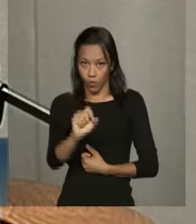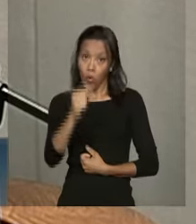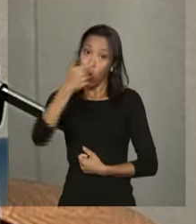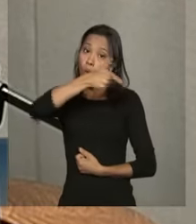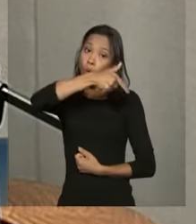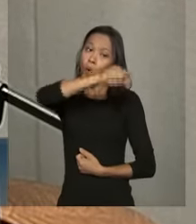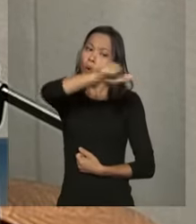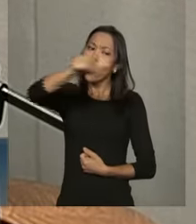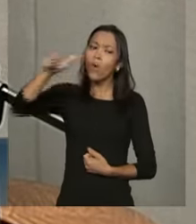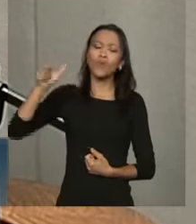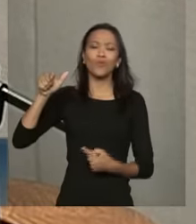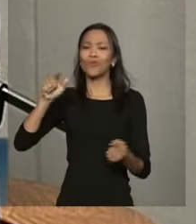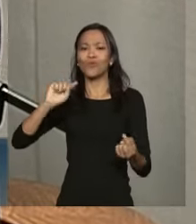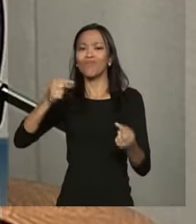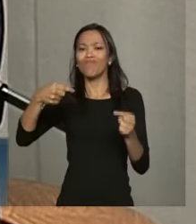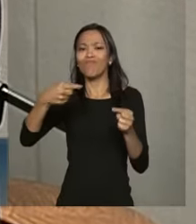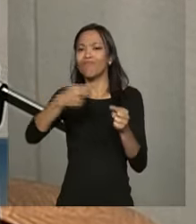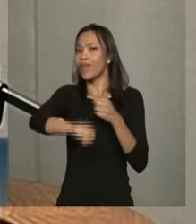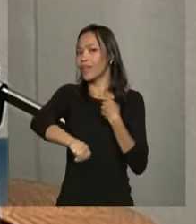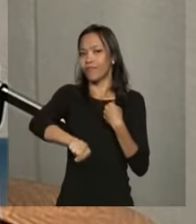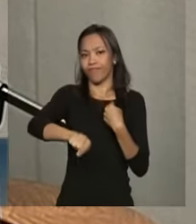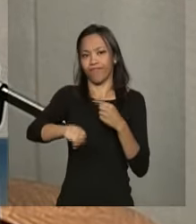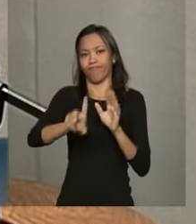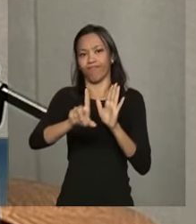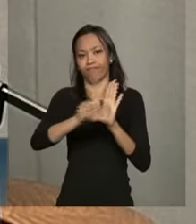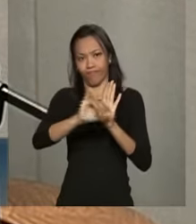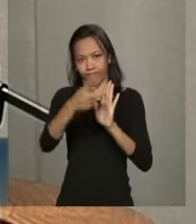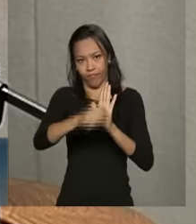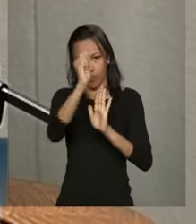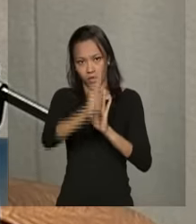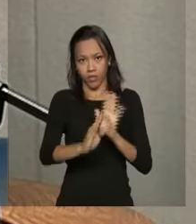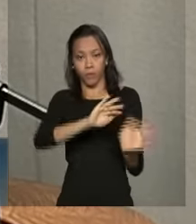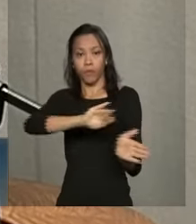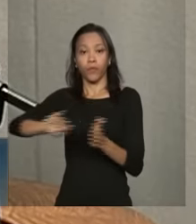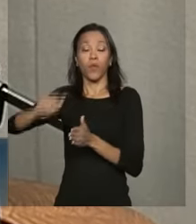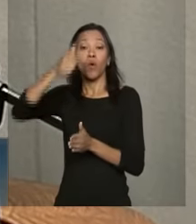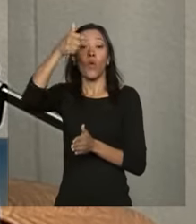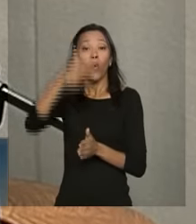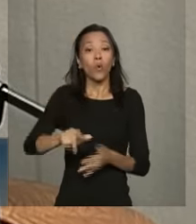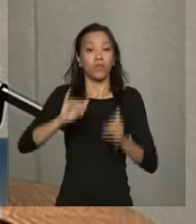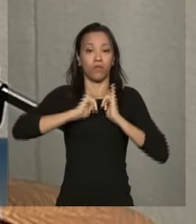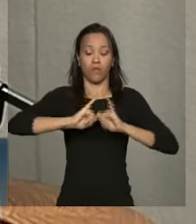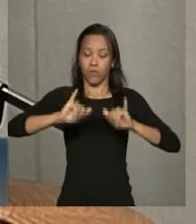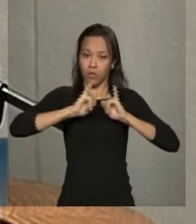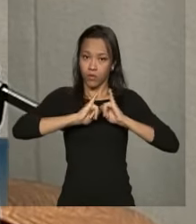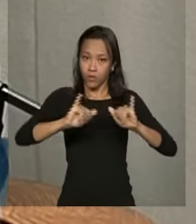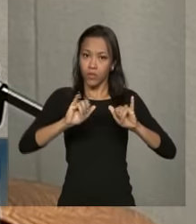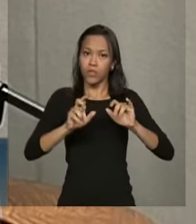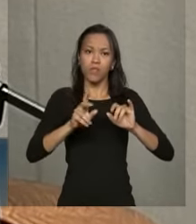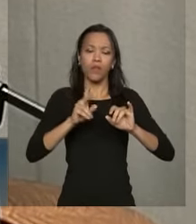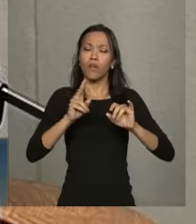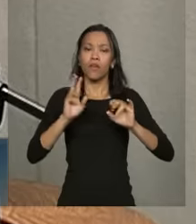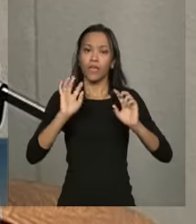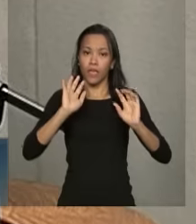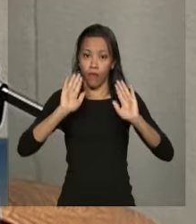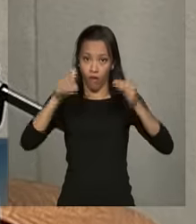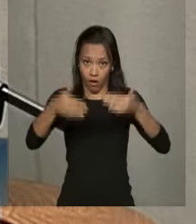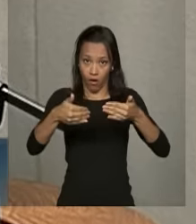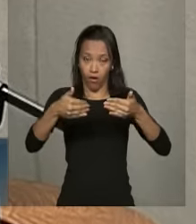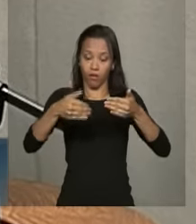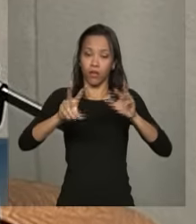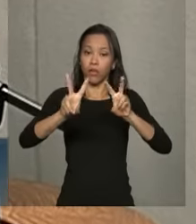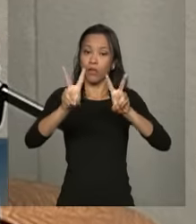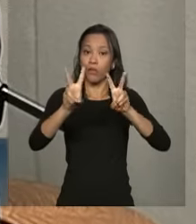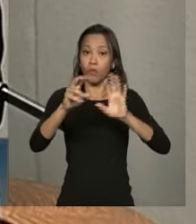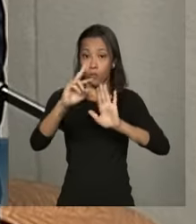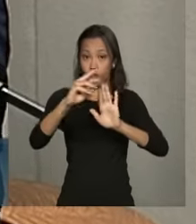previsões legais no Brasil outros dados que se destacam com relação ao relatório em especial com